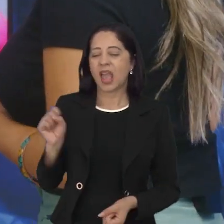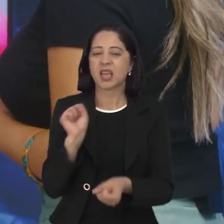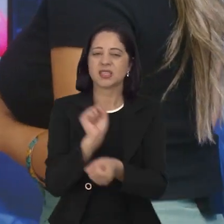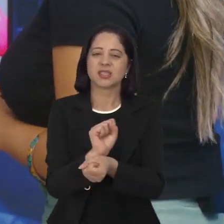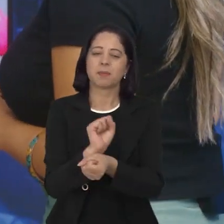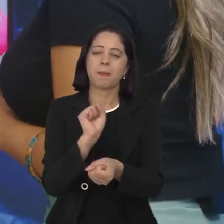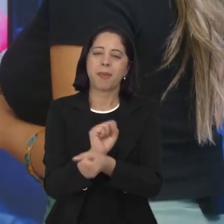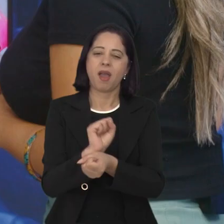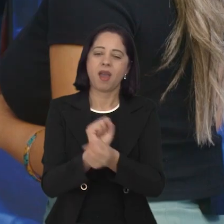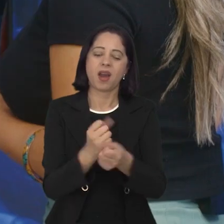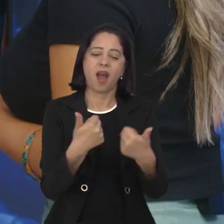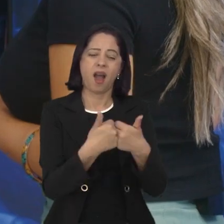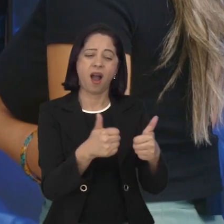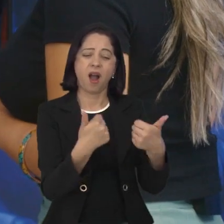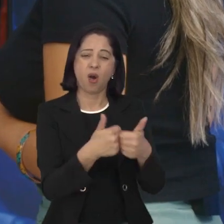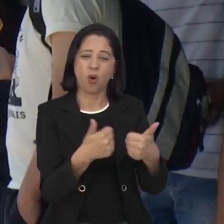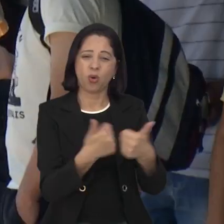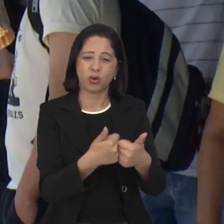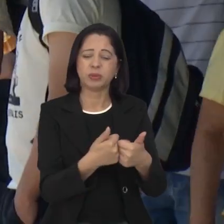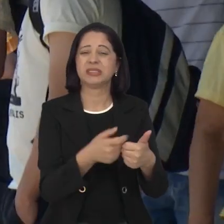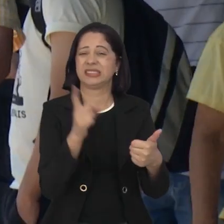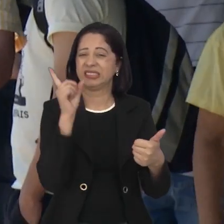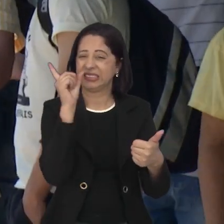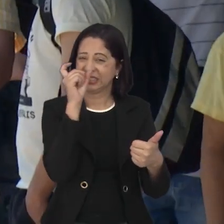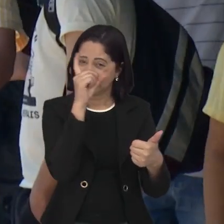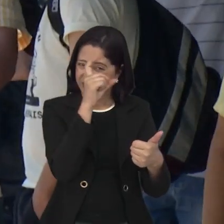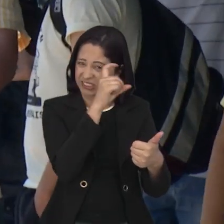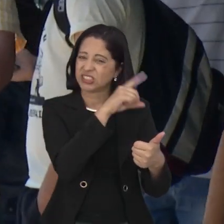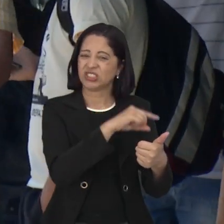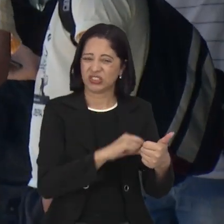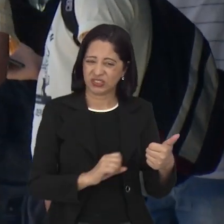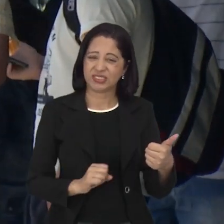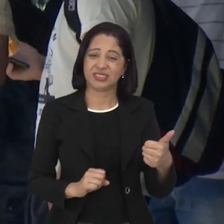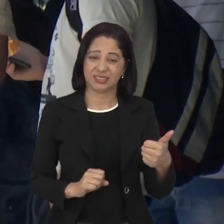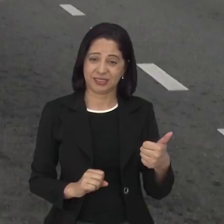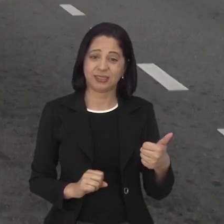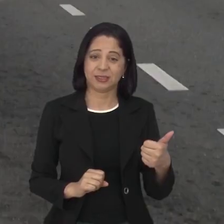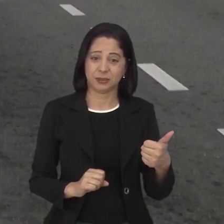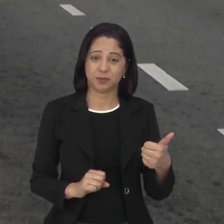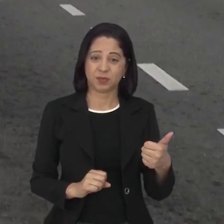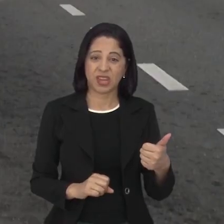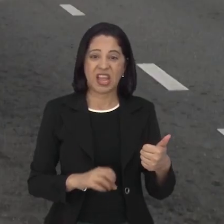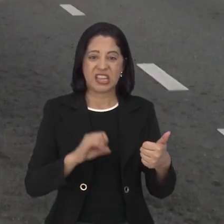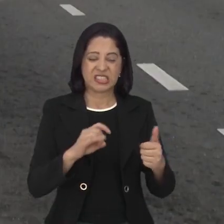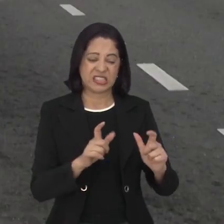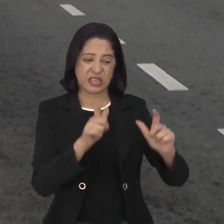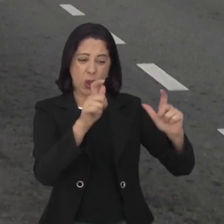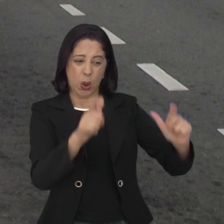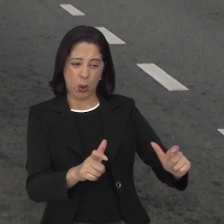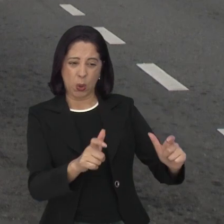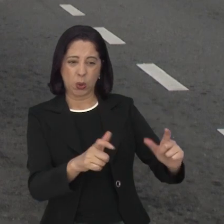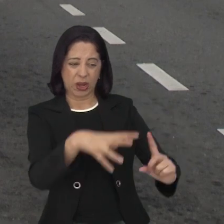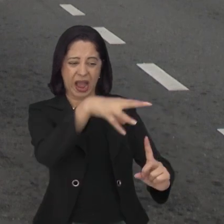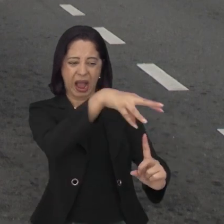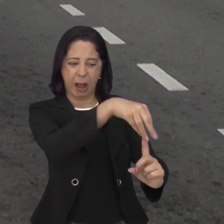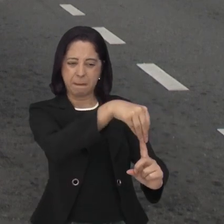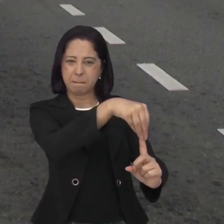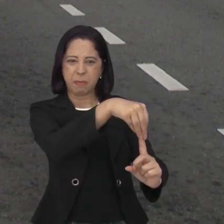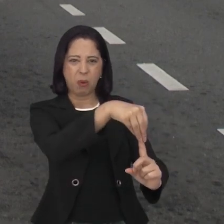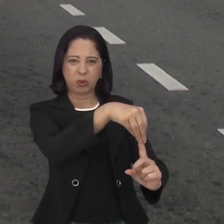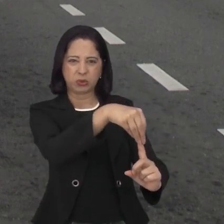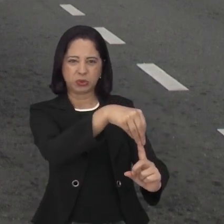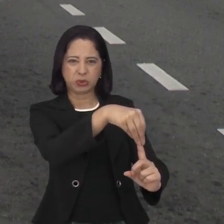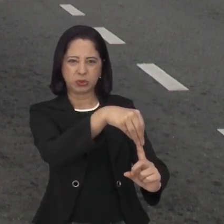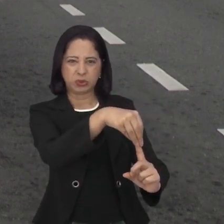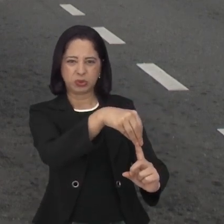no ponto de ônibus não é um dos momentos favoritos de qualquer cidadão Ainda mais se o local da espera não oferecer